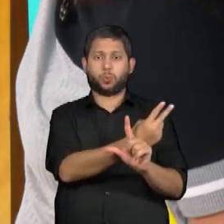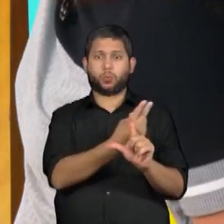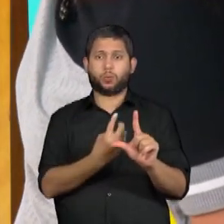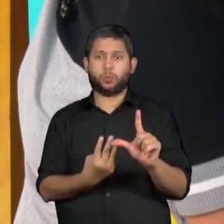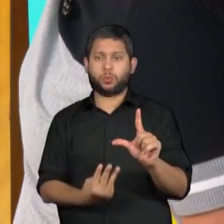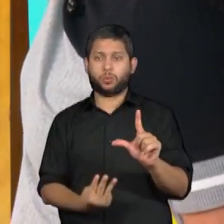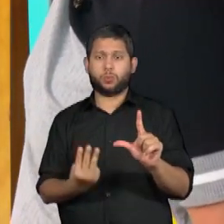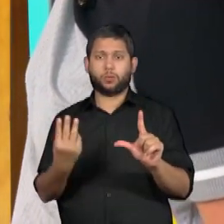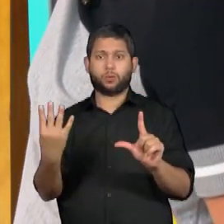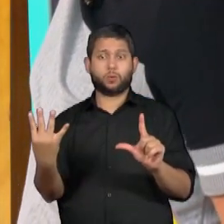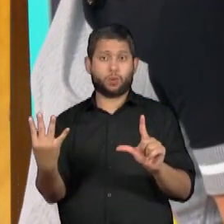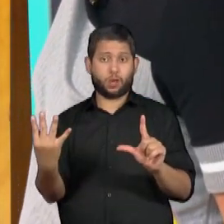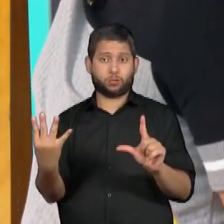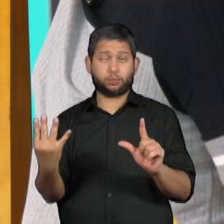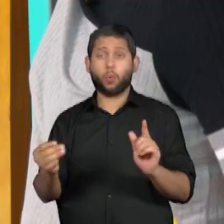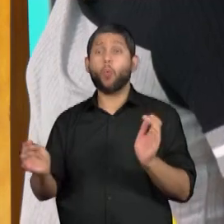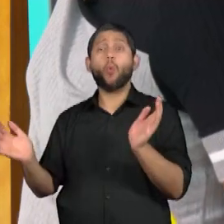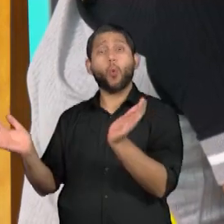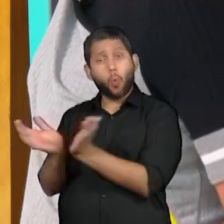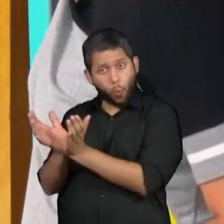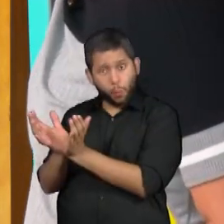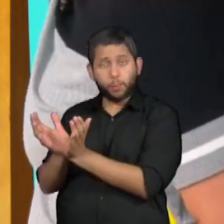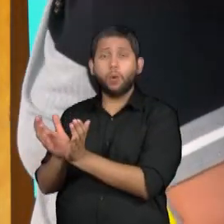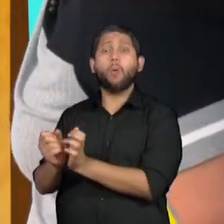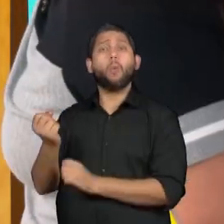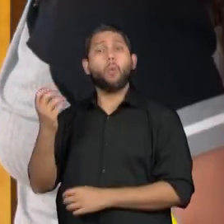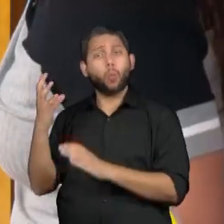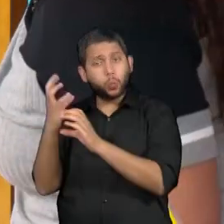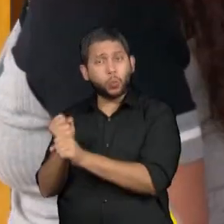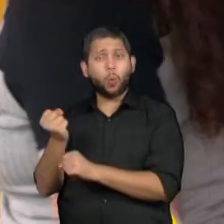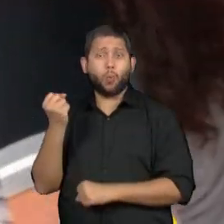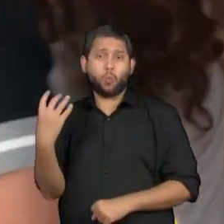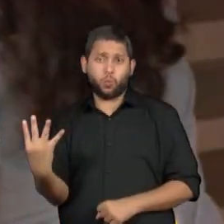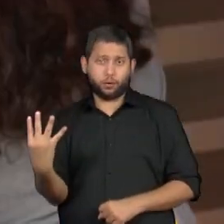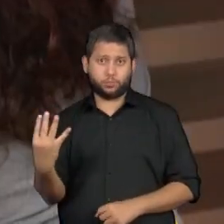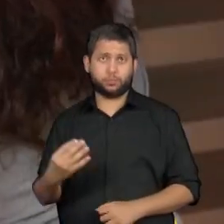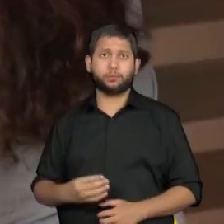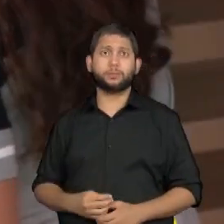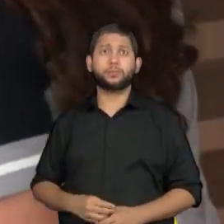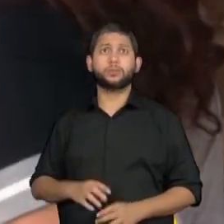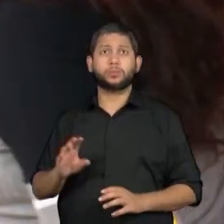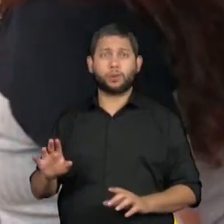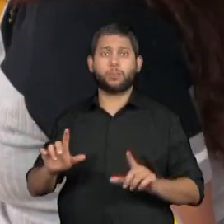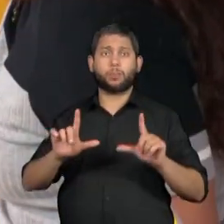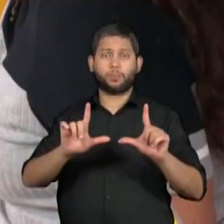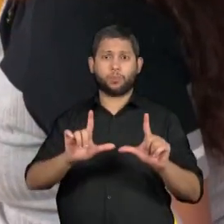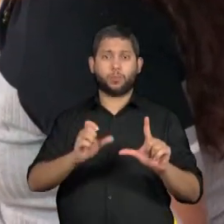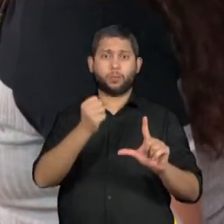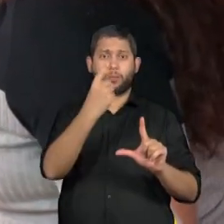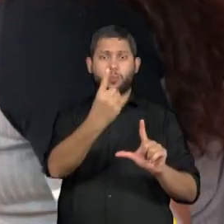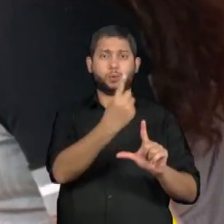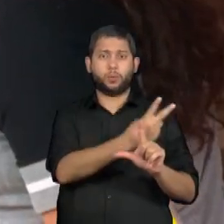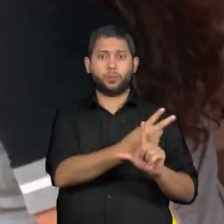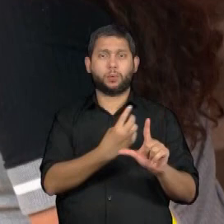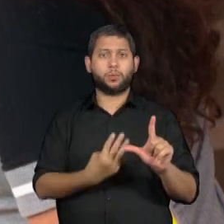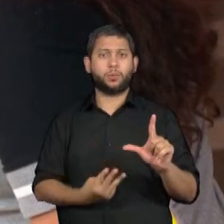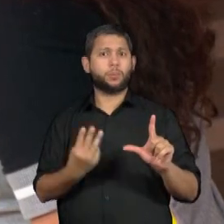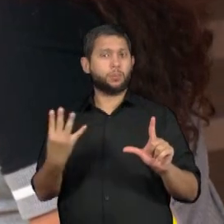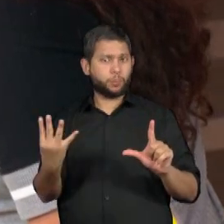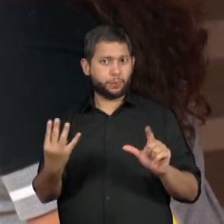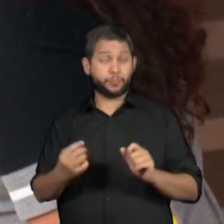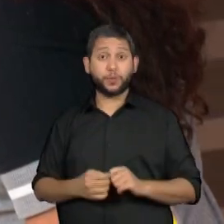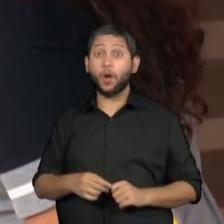3, 4. Então, eu posso fazer um grupo de figuras que tem 4 lados. Então, o quadrado tem 4 lados. Vamos